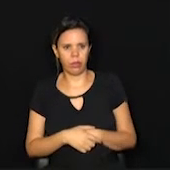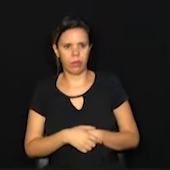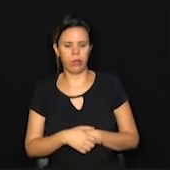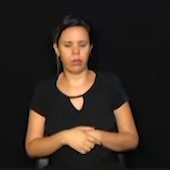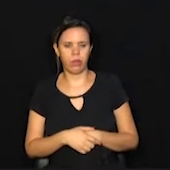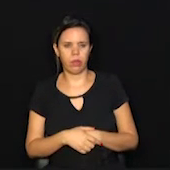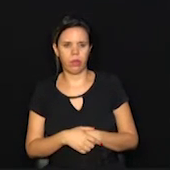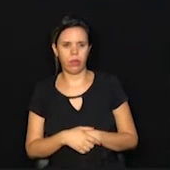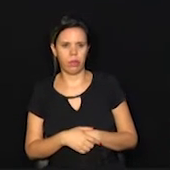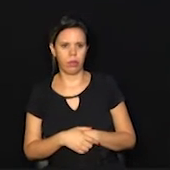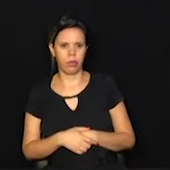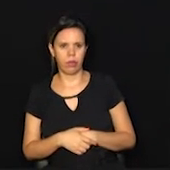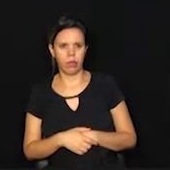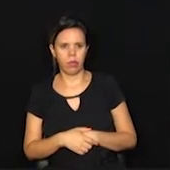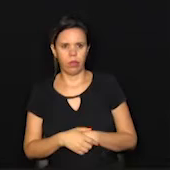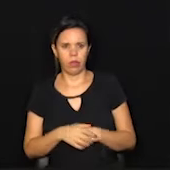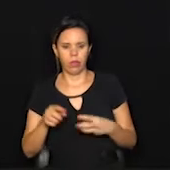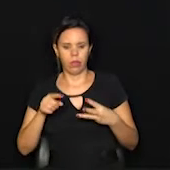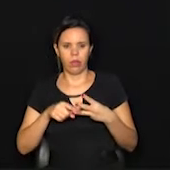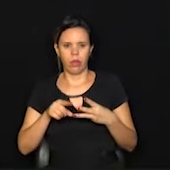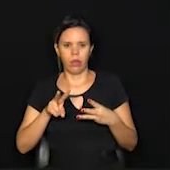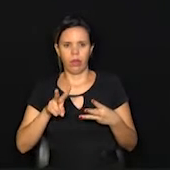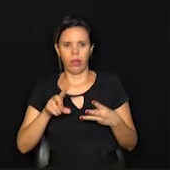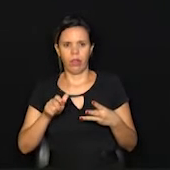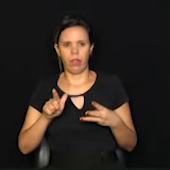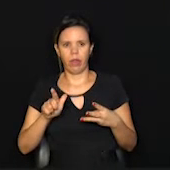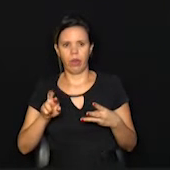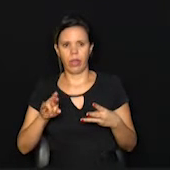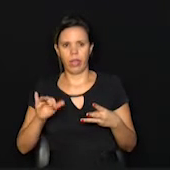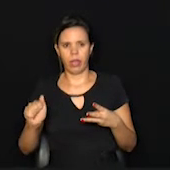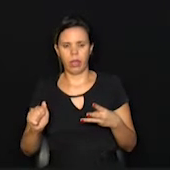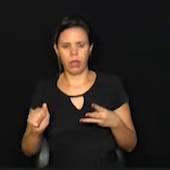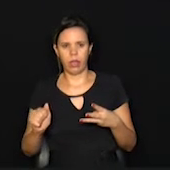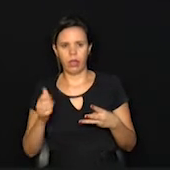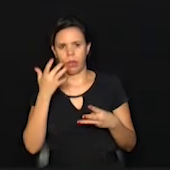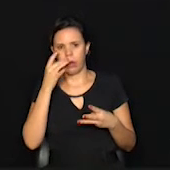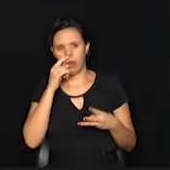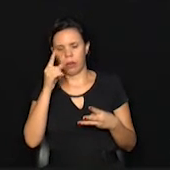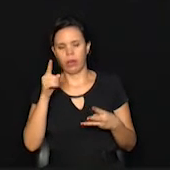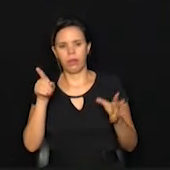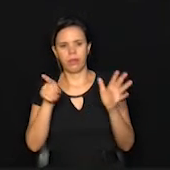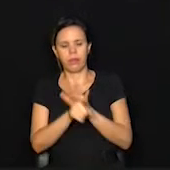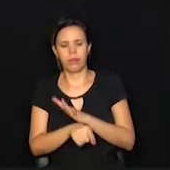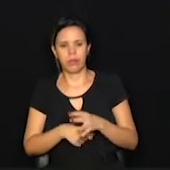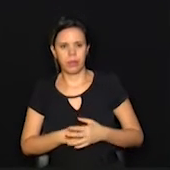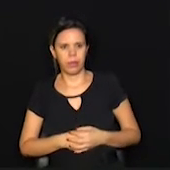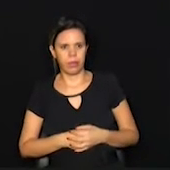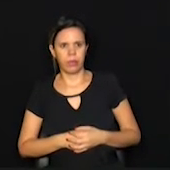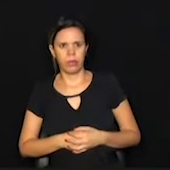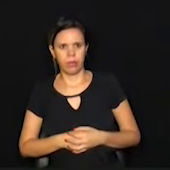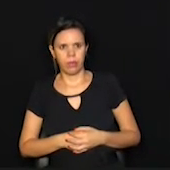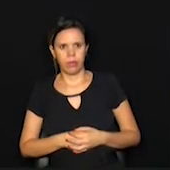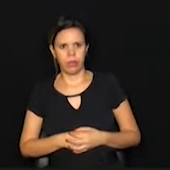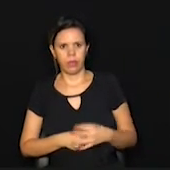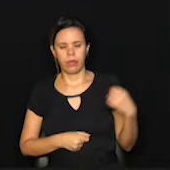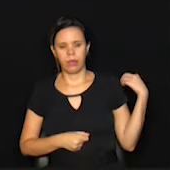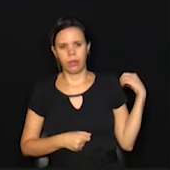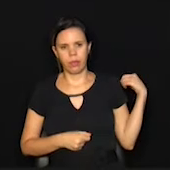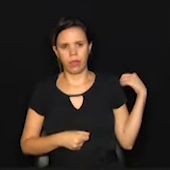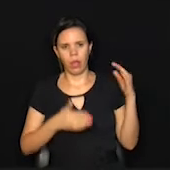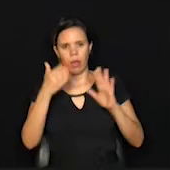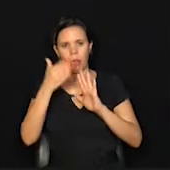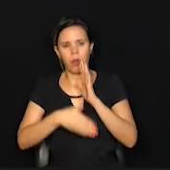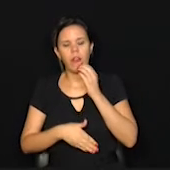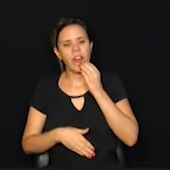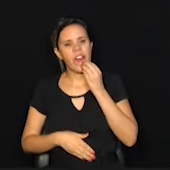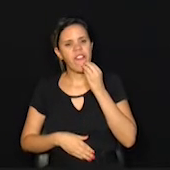aí aí vem a questão da Valquíria Valquíria Santos da região do verde e ela fala o seguinte a prova que o